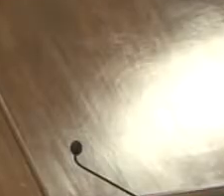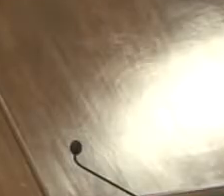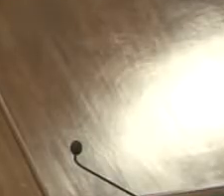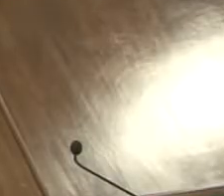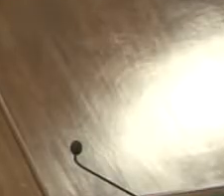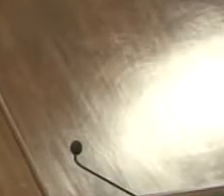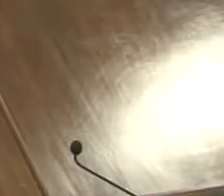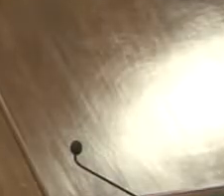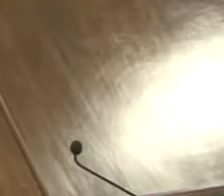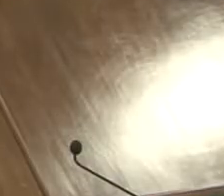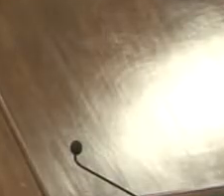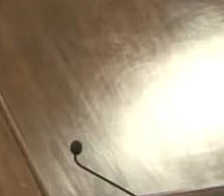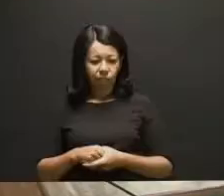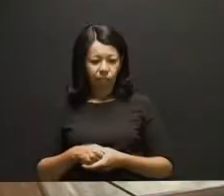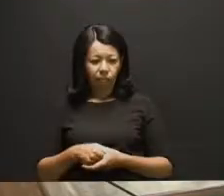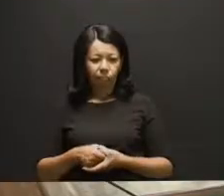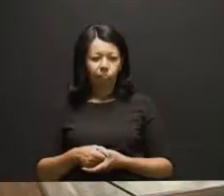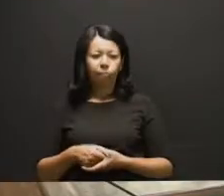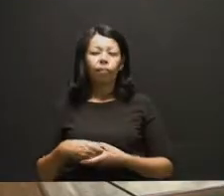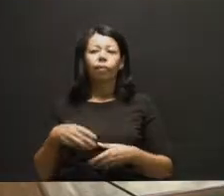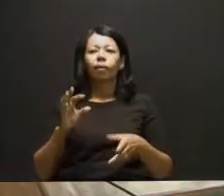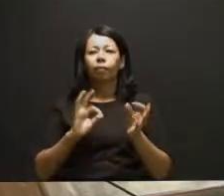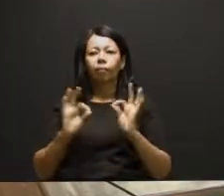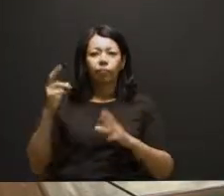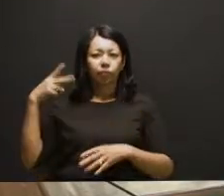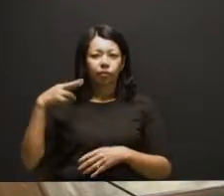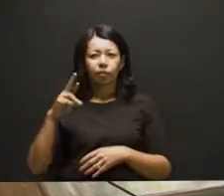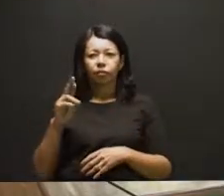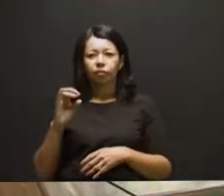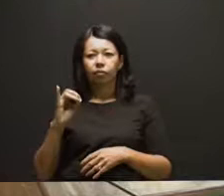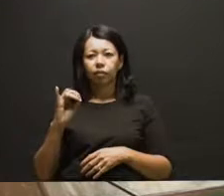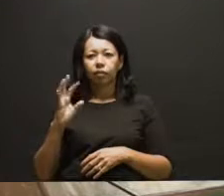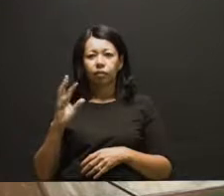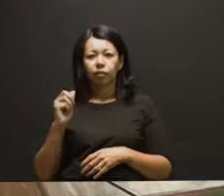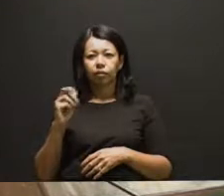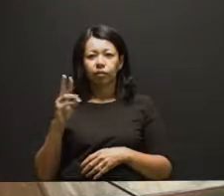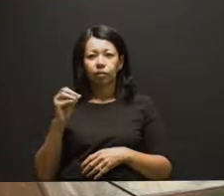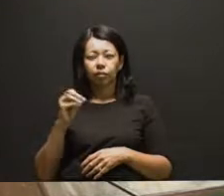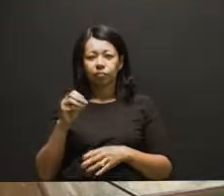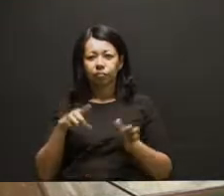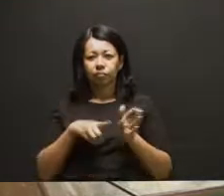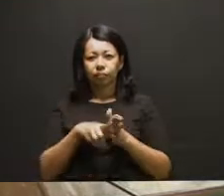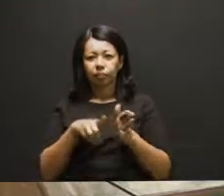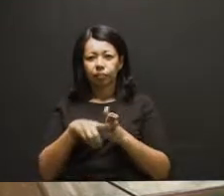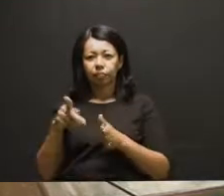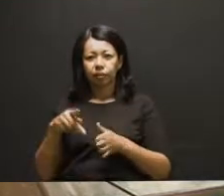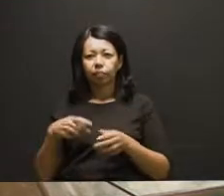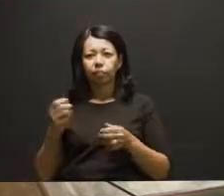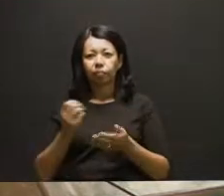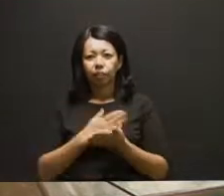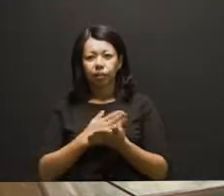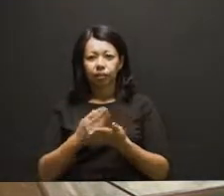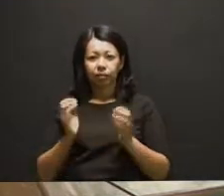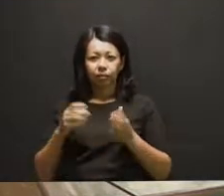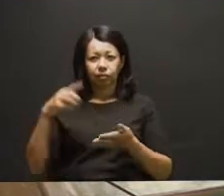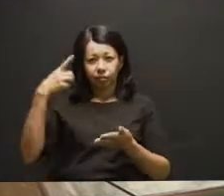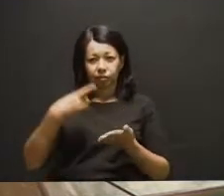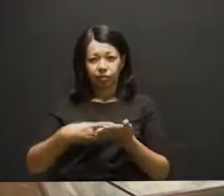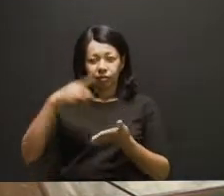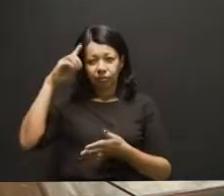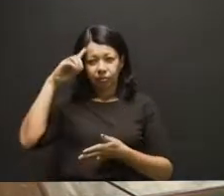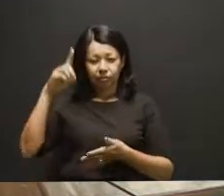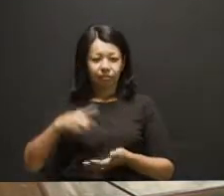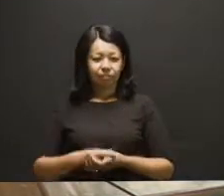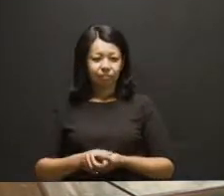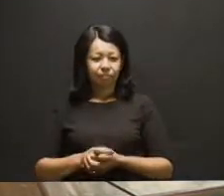espanhola presente de ordem o vereador ricardo que chão gostaria contato plenário para que pudesse passar direto para a ordem do dia